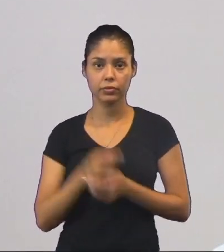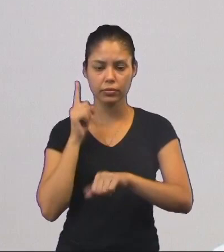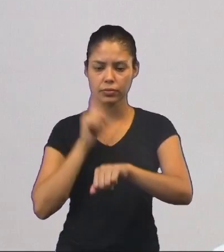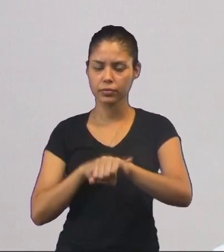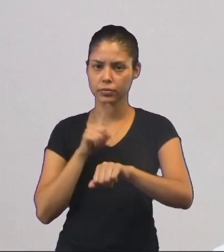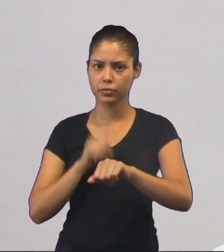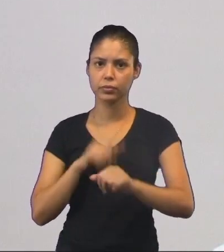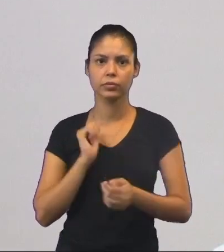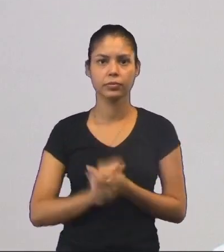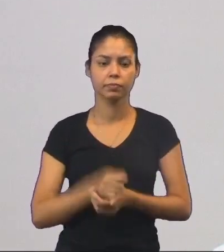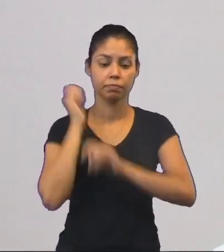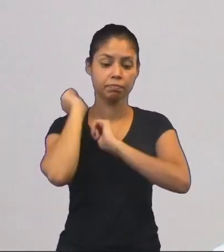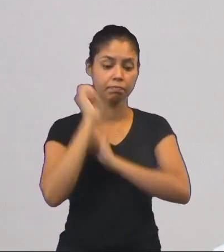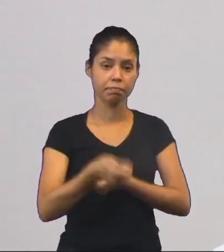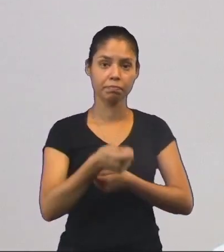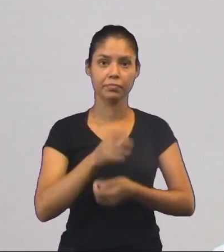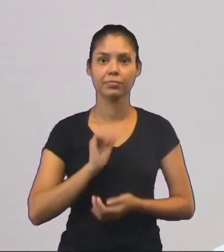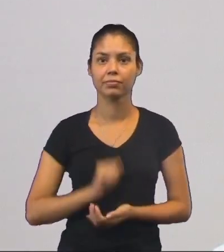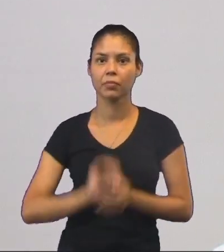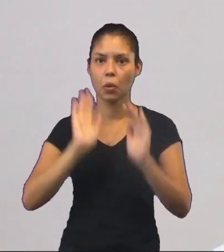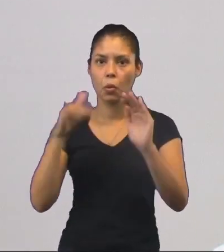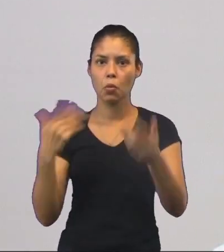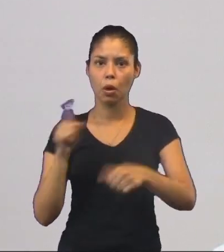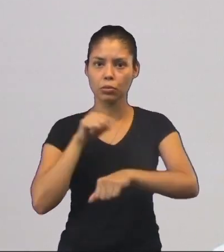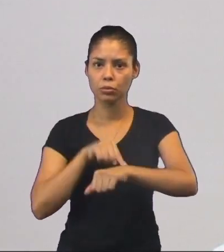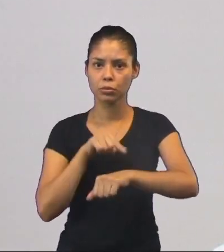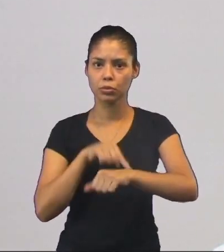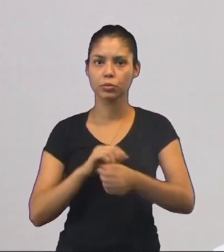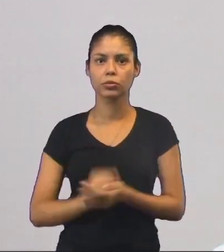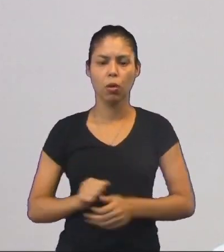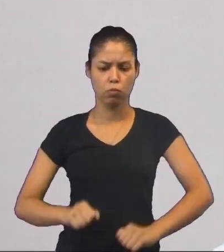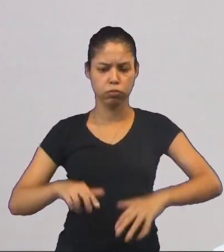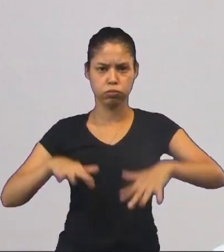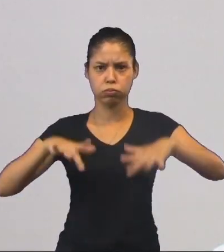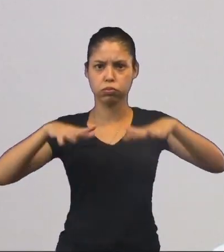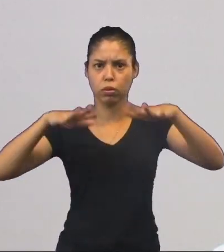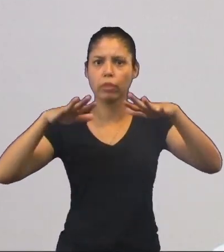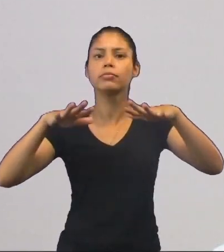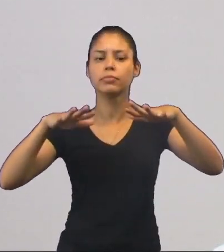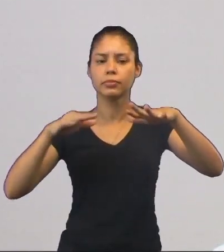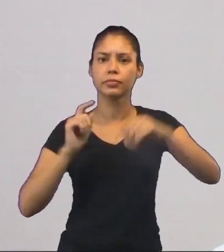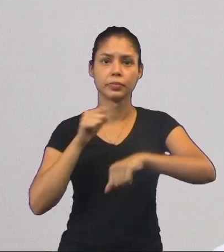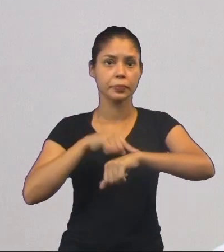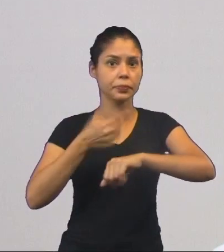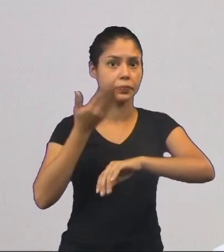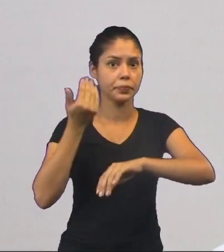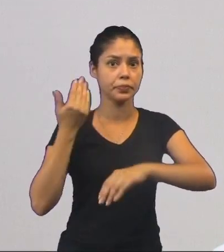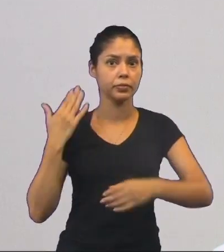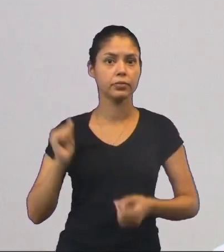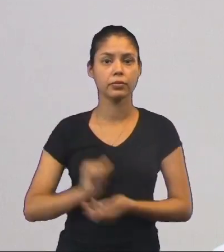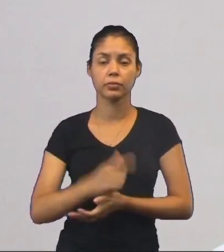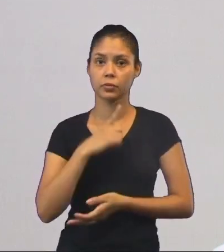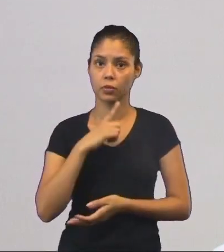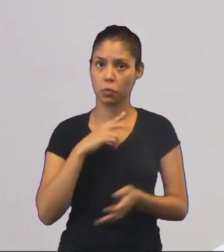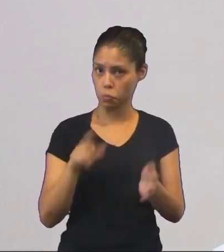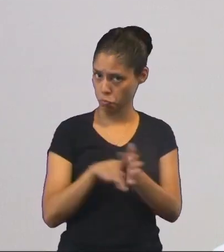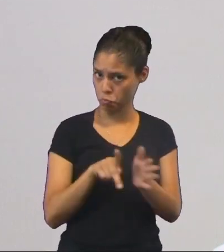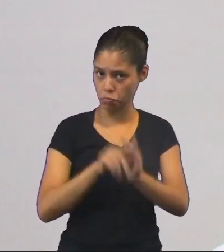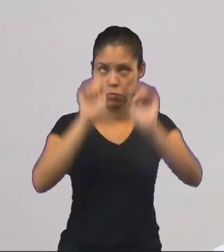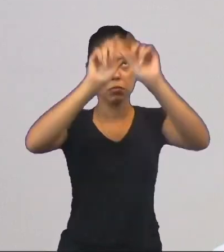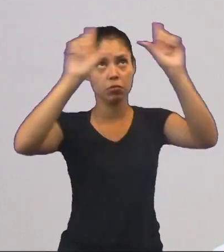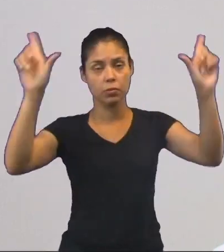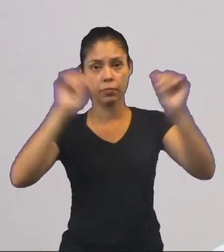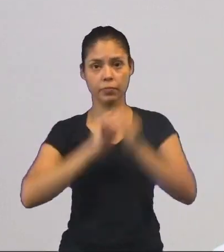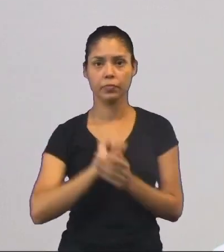tempo para pescar. Qual era o tempo de cheia? Naquele tempo de cheia tinha um posicionamento no céu,